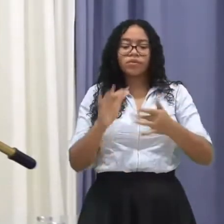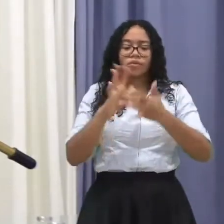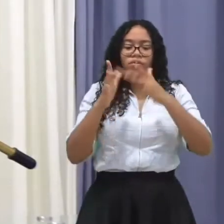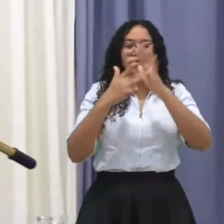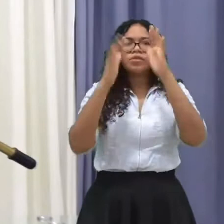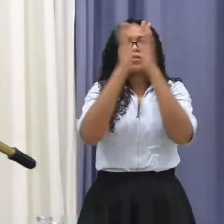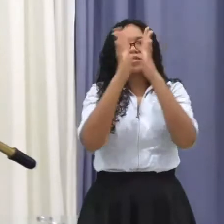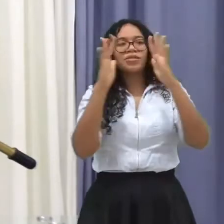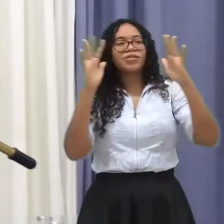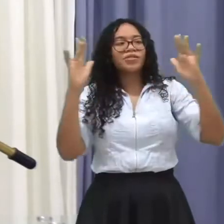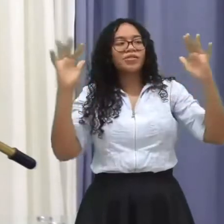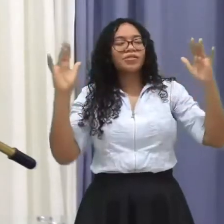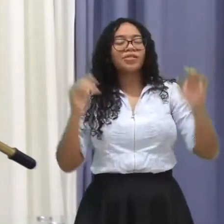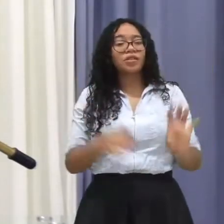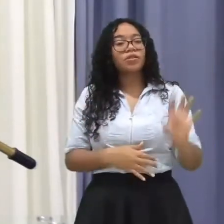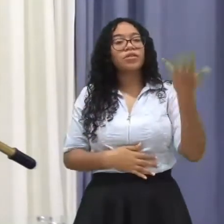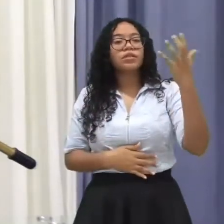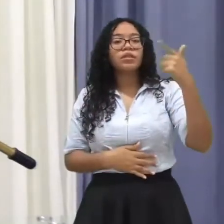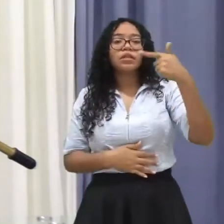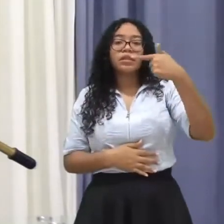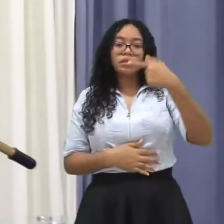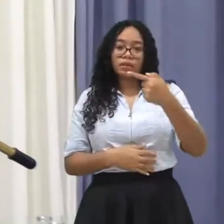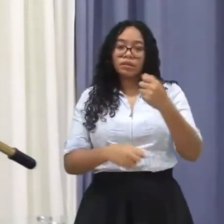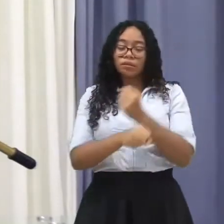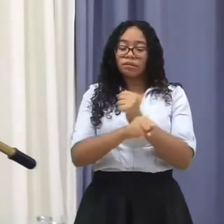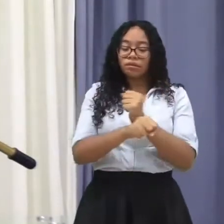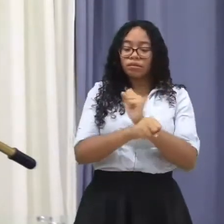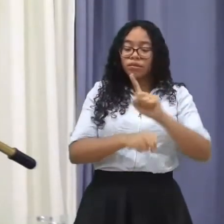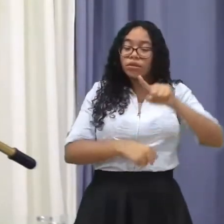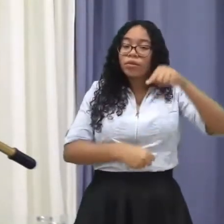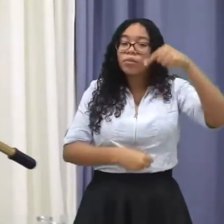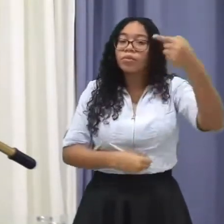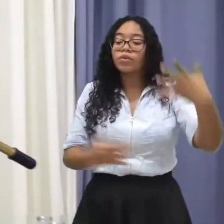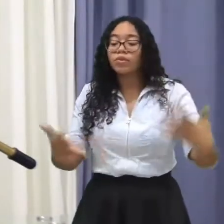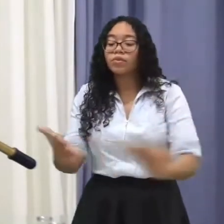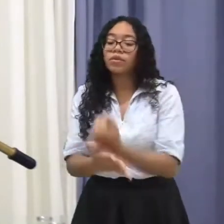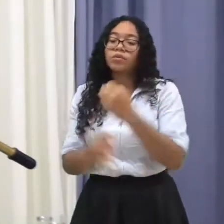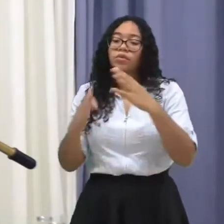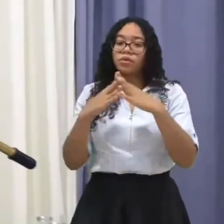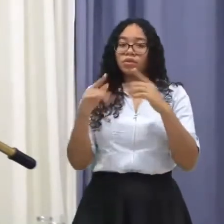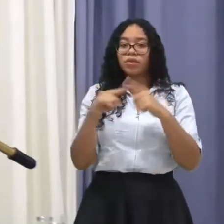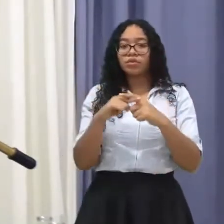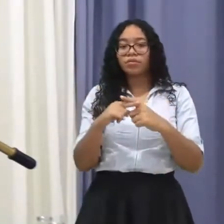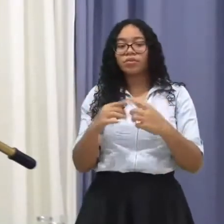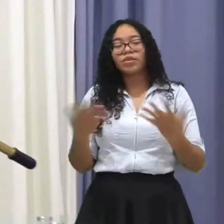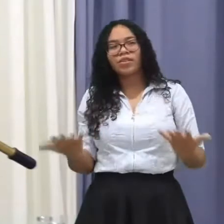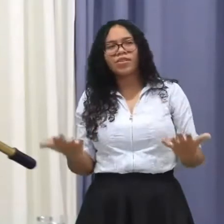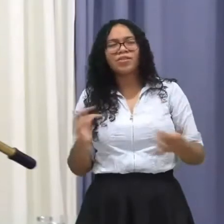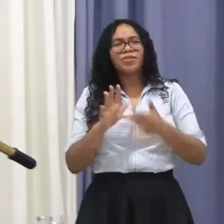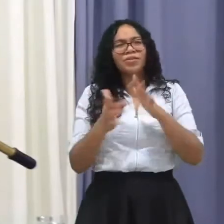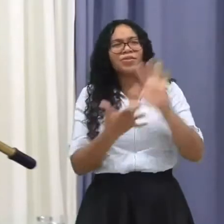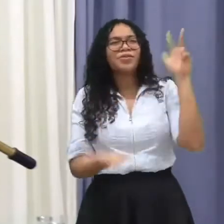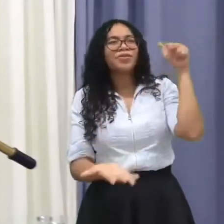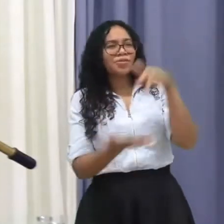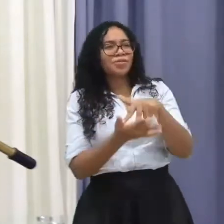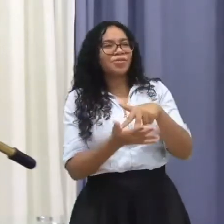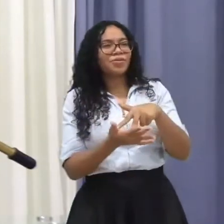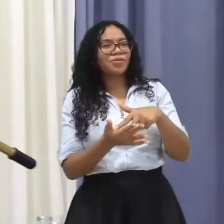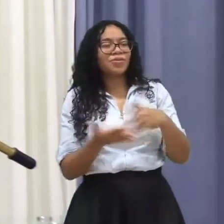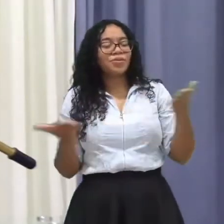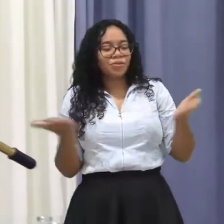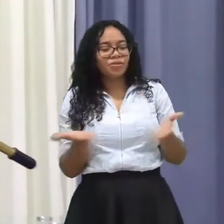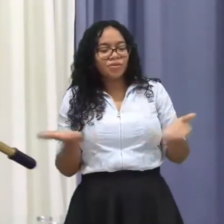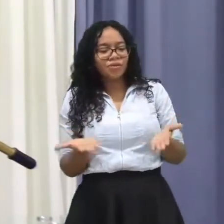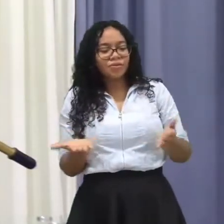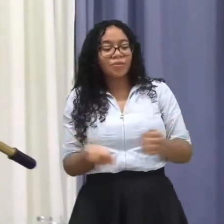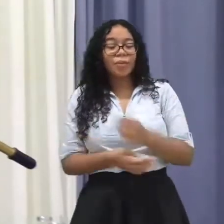ou acontecerá 7 anos depois do arrebatamento. Aí pode contar, Jesus veio hoje, a pessoa conta daqui